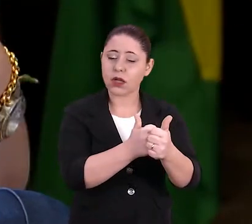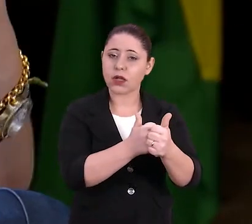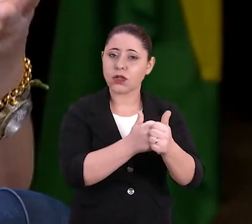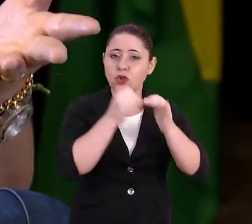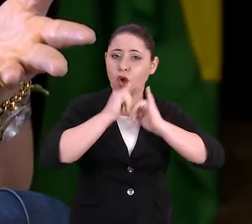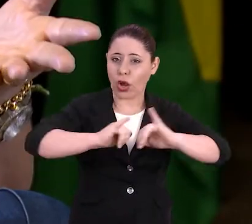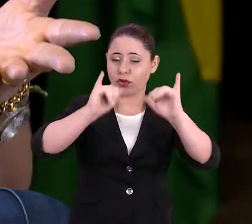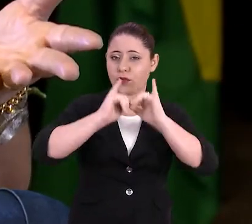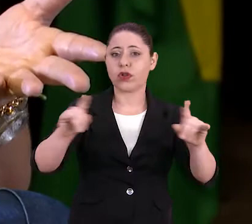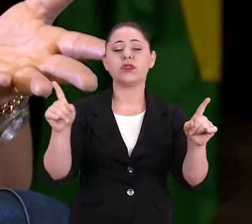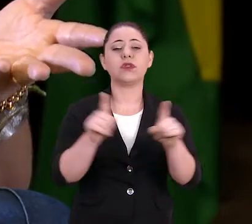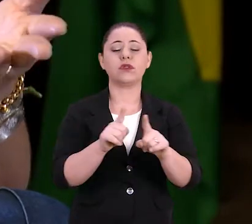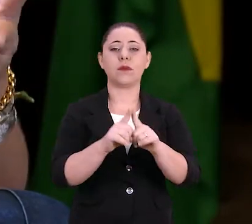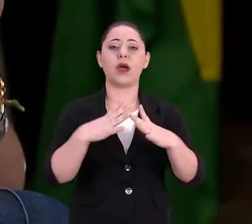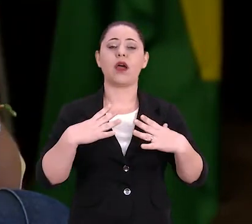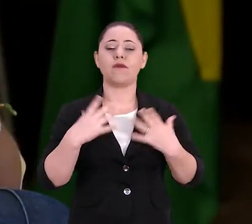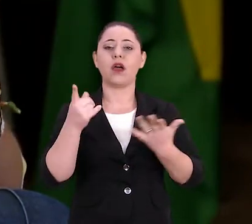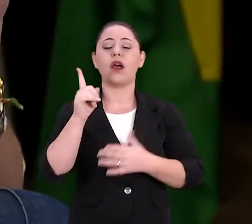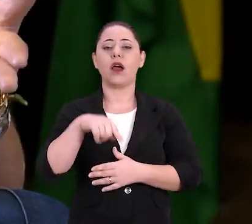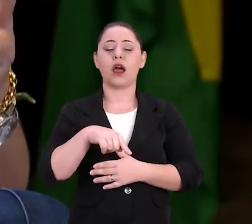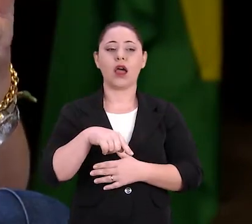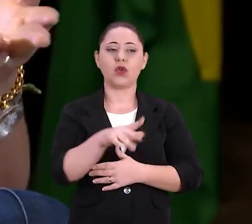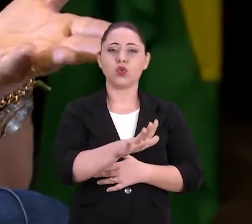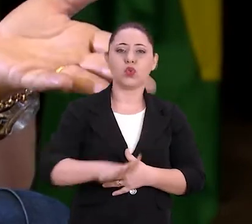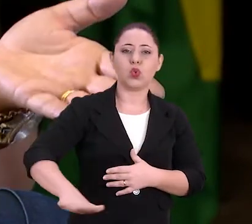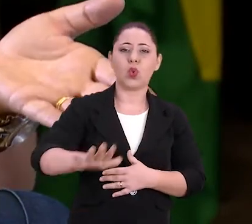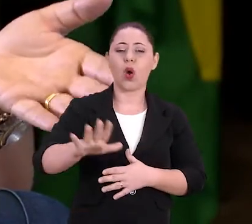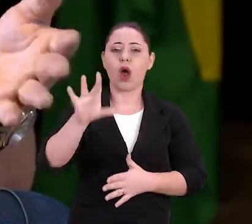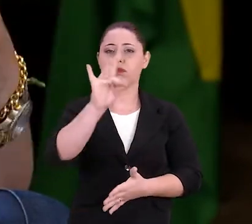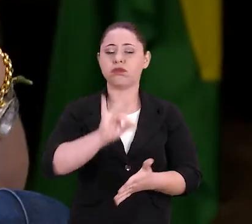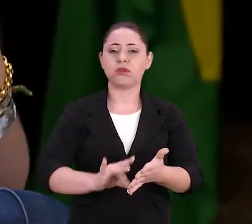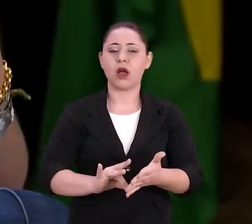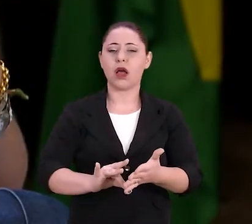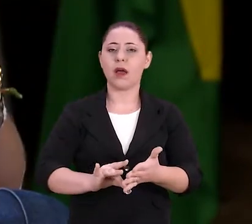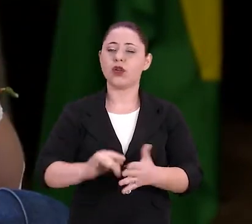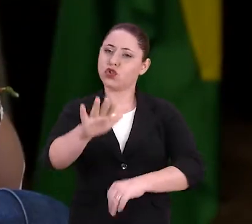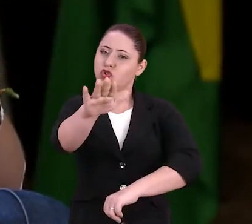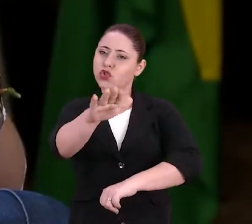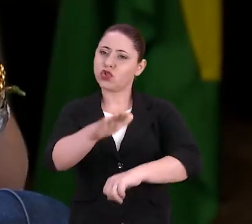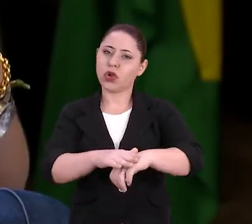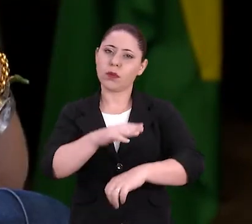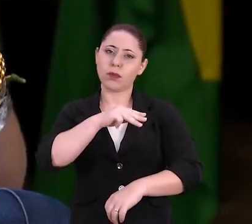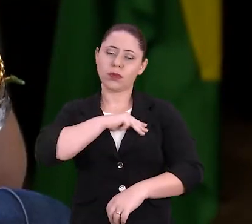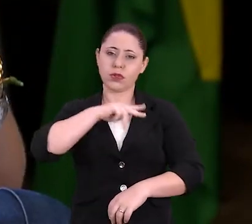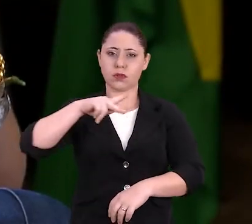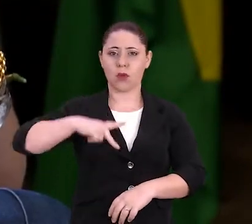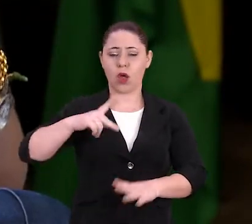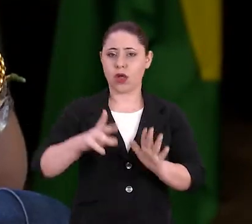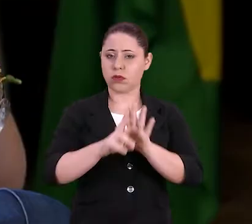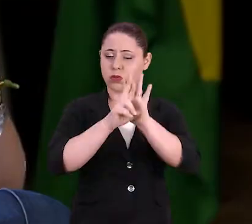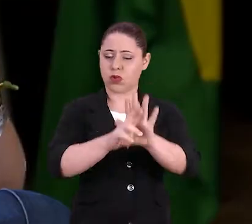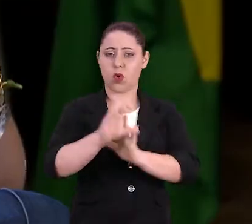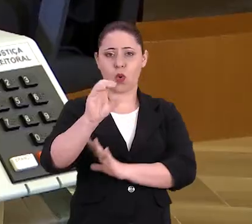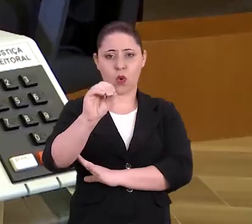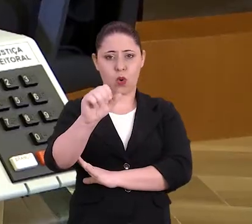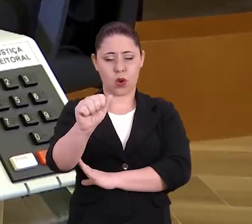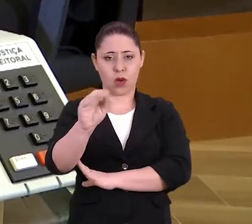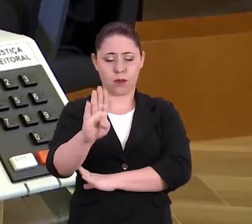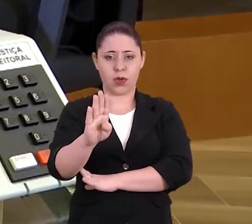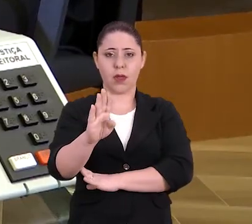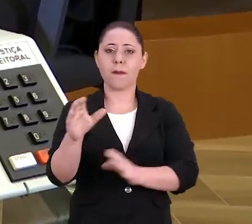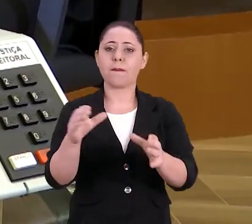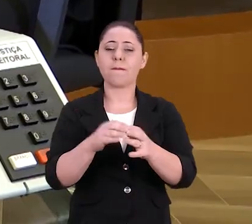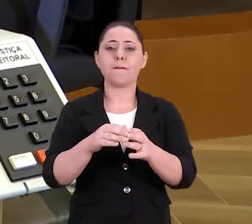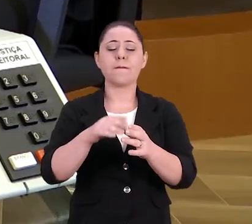a divulgação também dessa cerimônia, né, nos órgãos oficiais. É convocado o Ministério Público, representante da OAB,